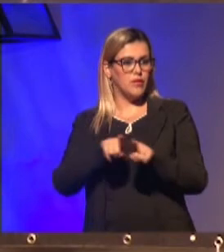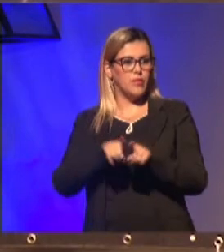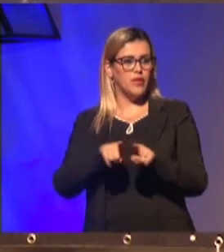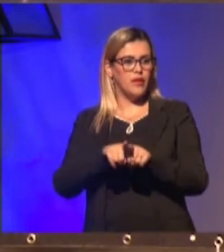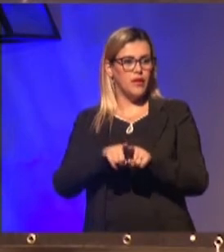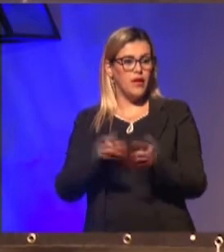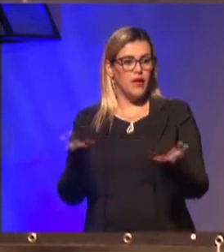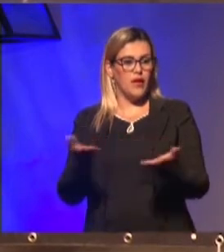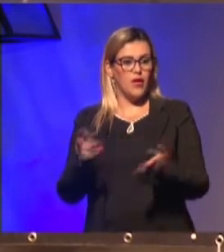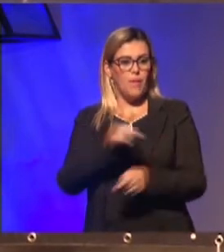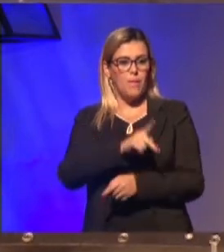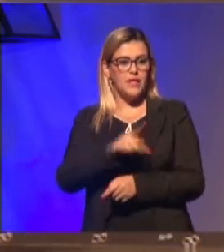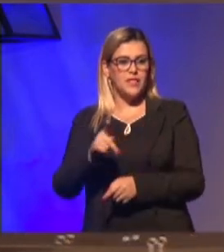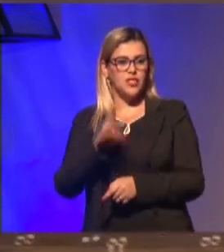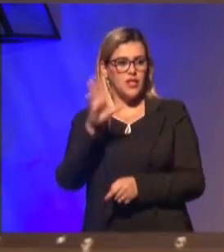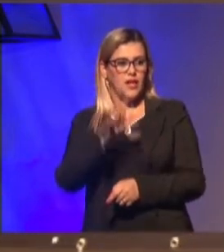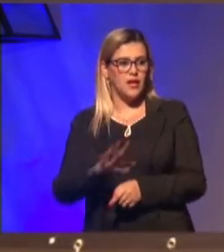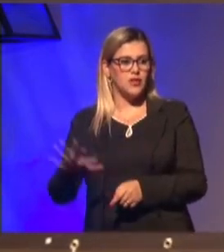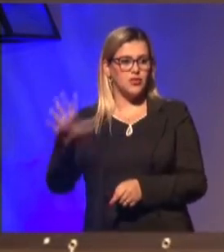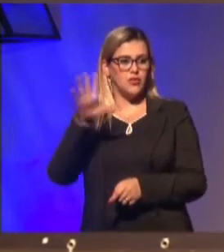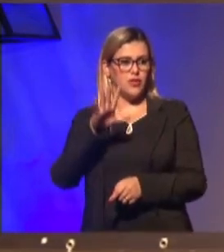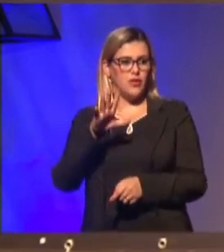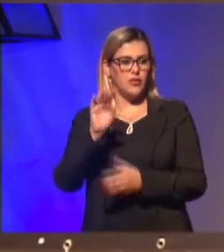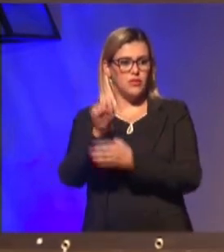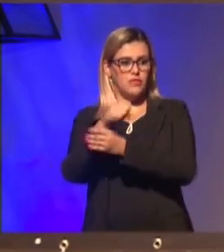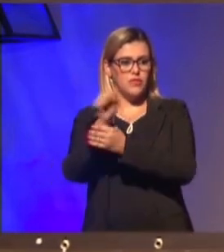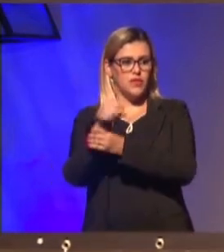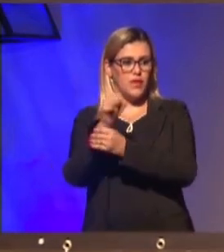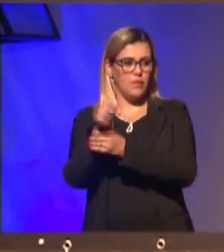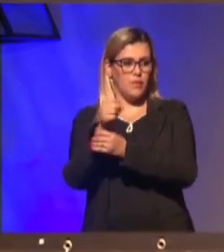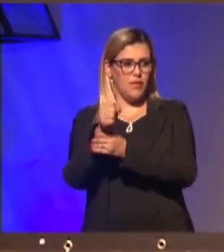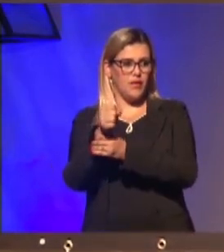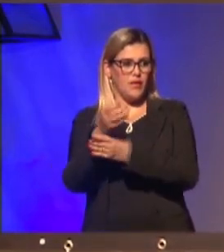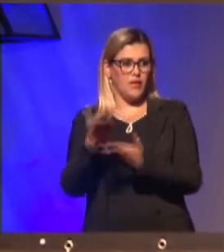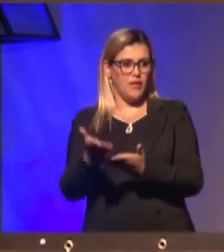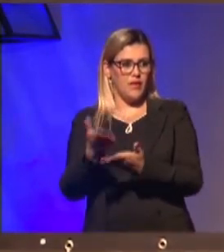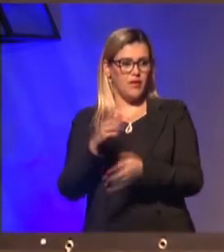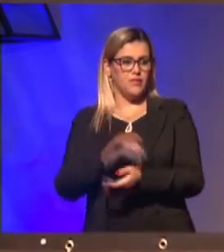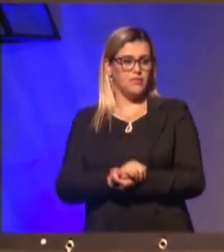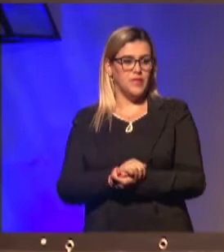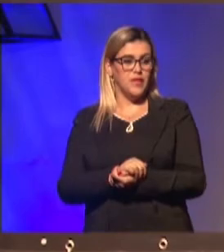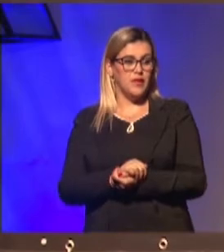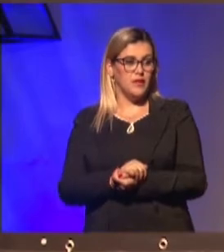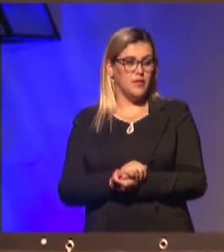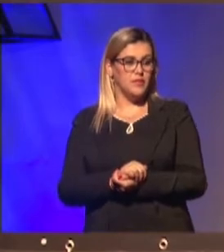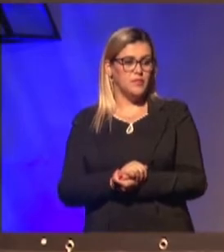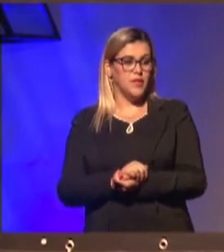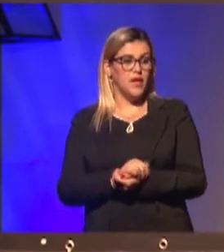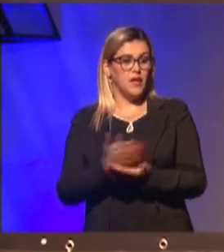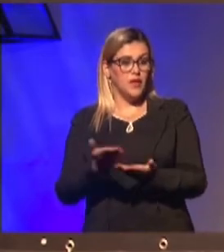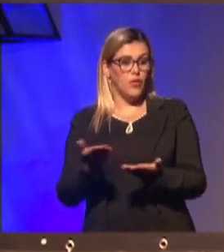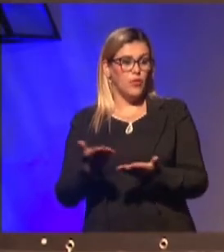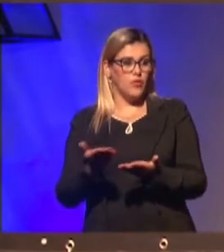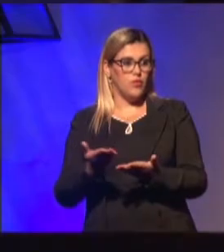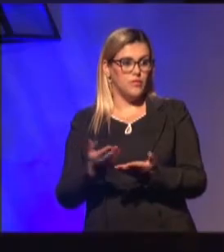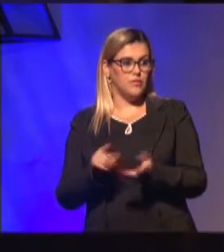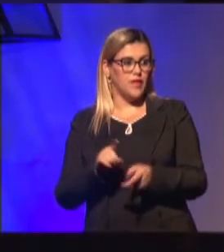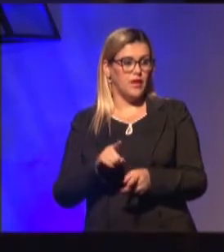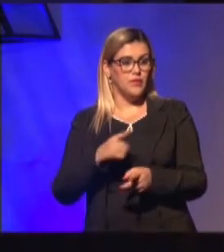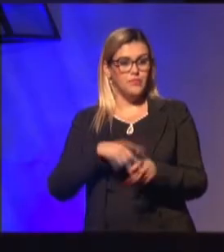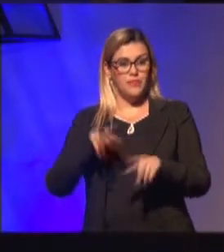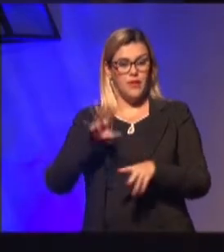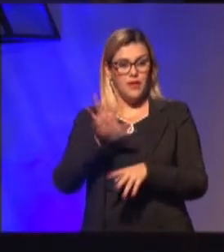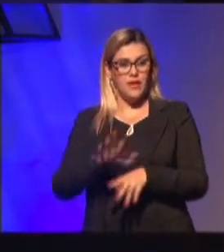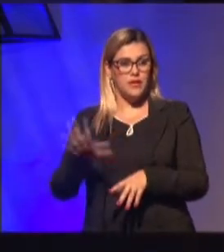é presidente nacional da Associação Brasileira de Fisioterapia e Traumato Ortopédica, Abrafito. Revisor de periódicos